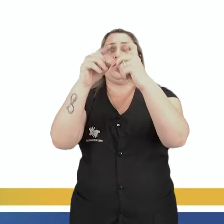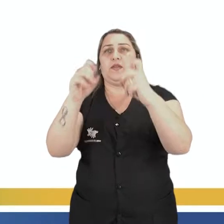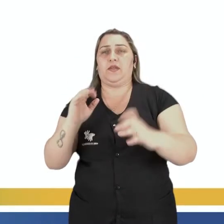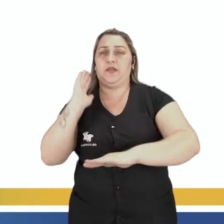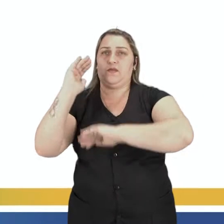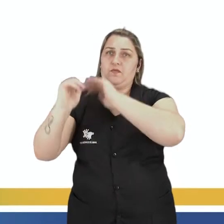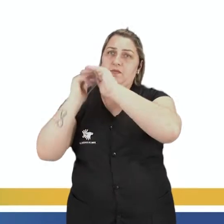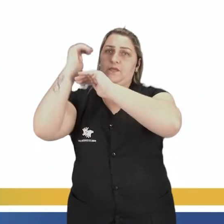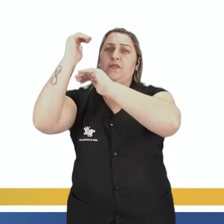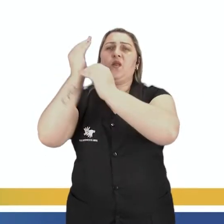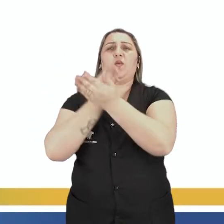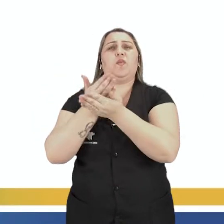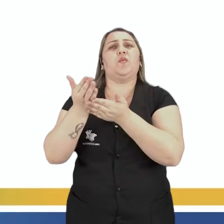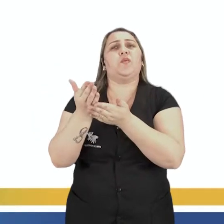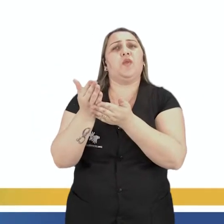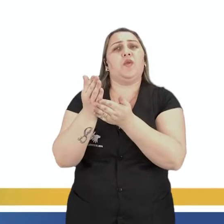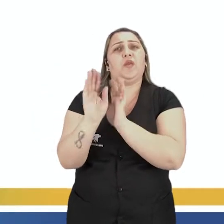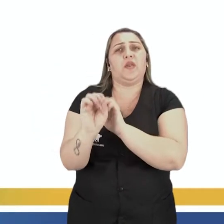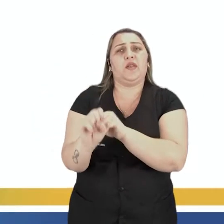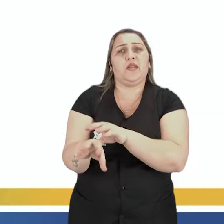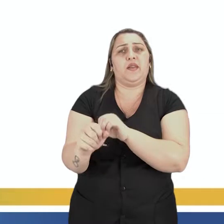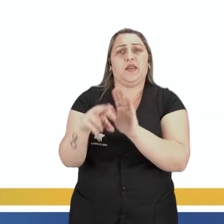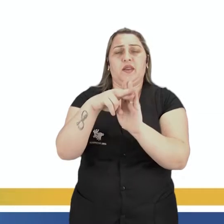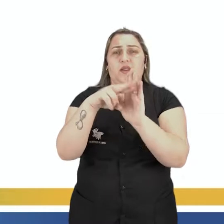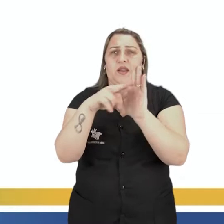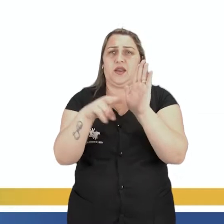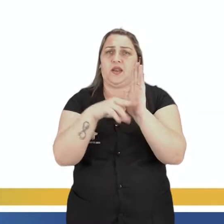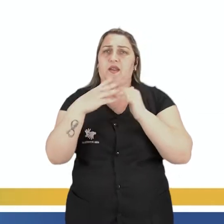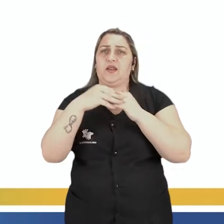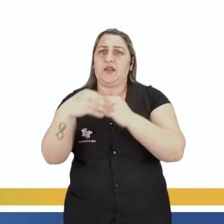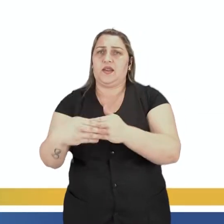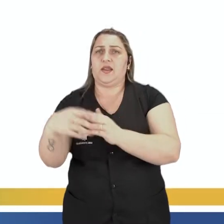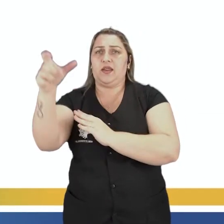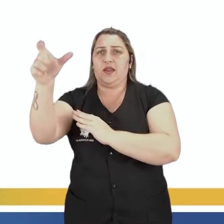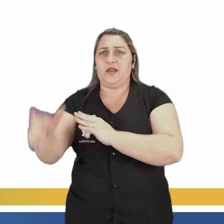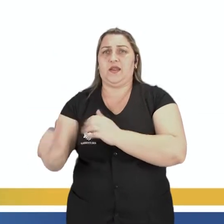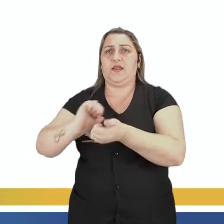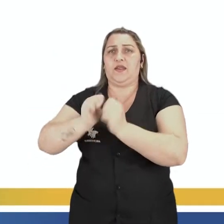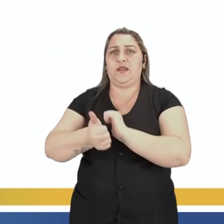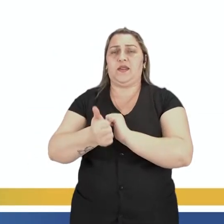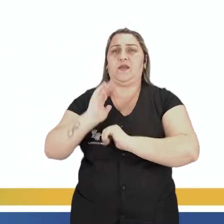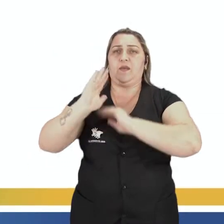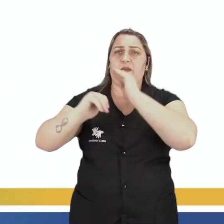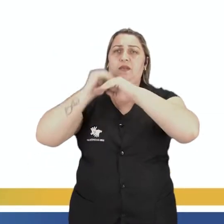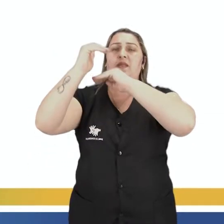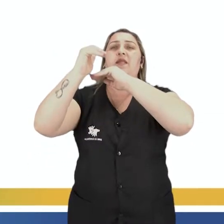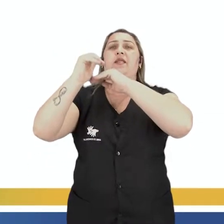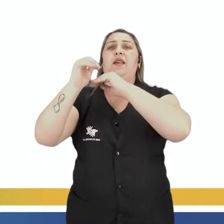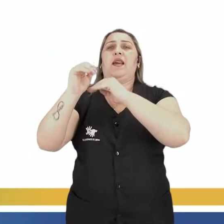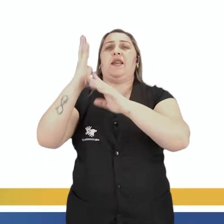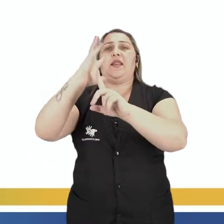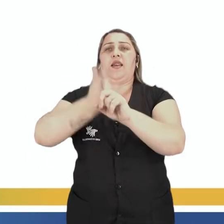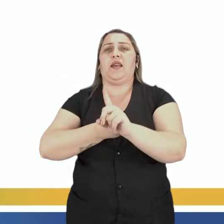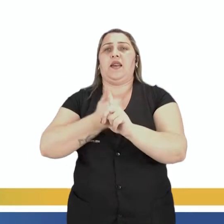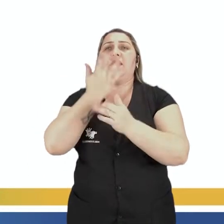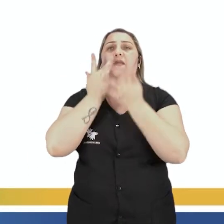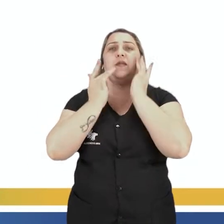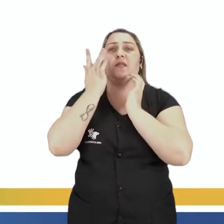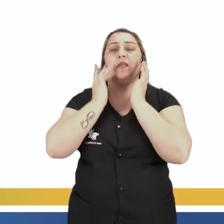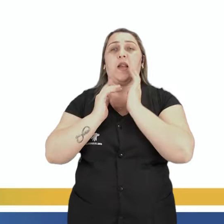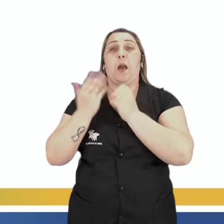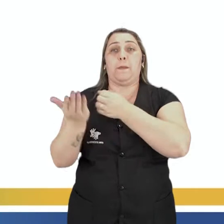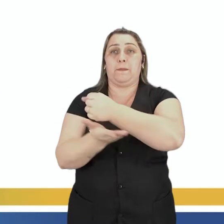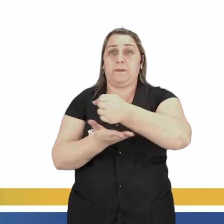específico, desenvolvido a partir de instruções e regras que levaram o jogador a desenvolver formas da arte teatral.